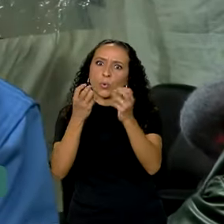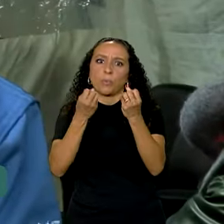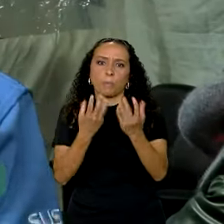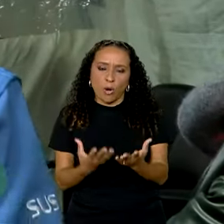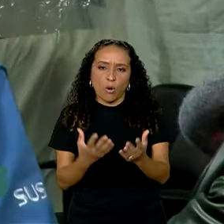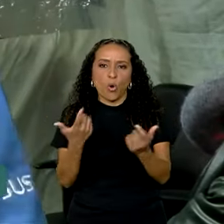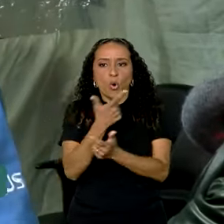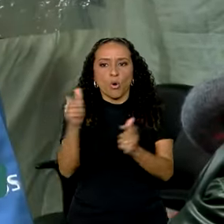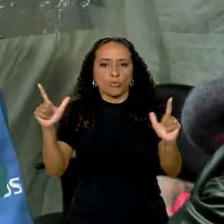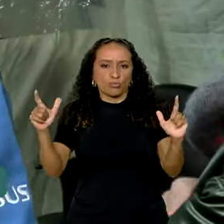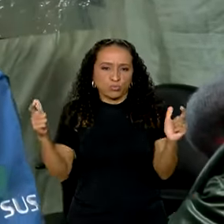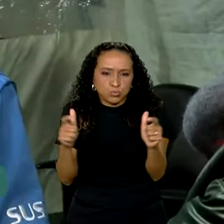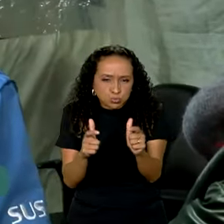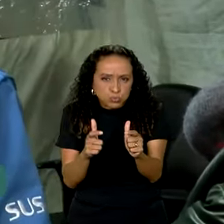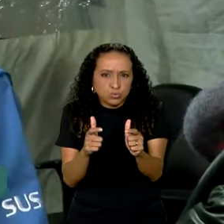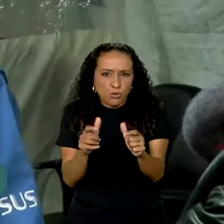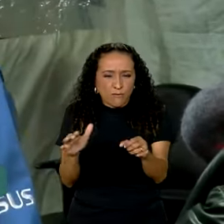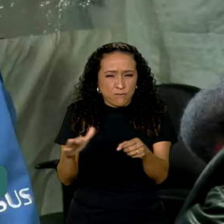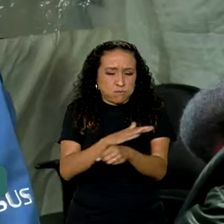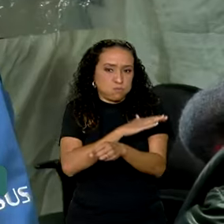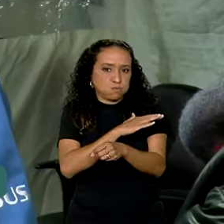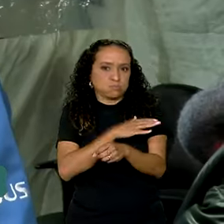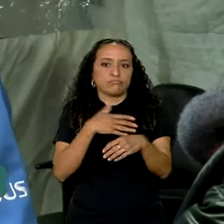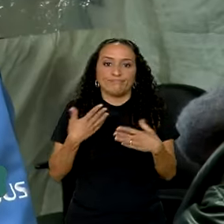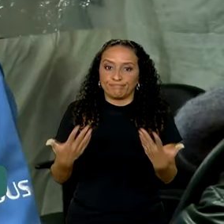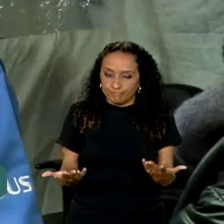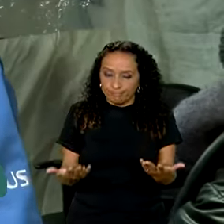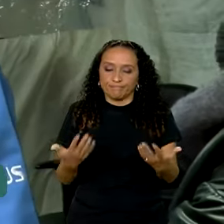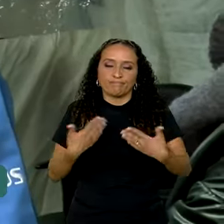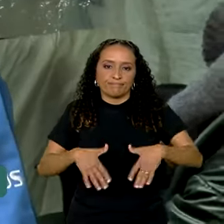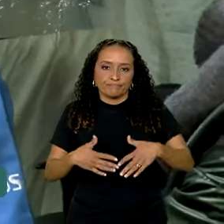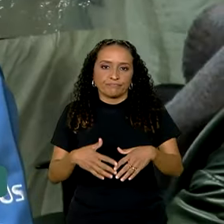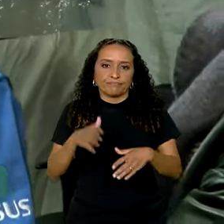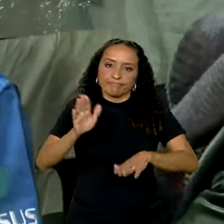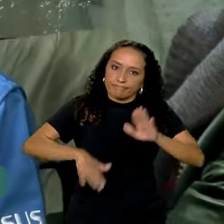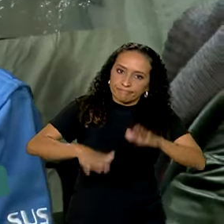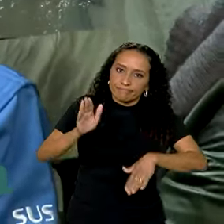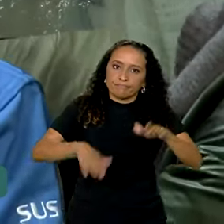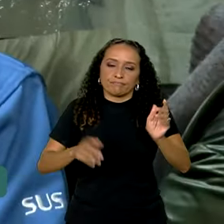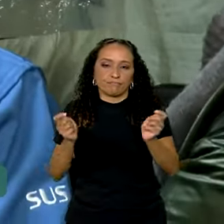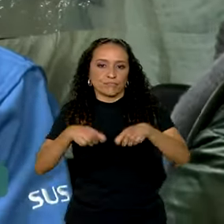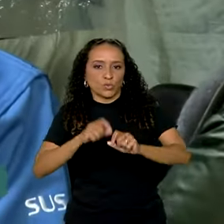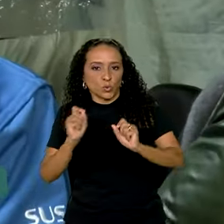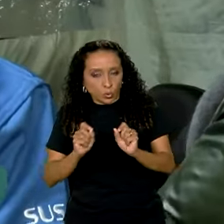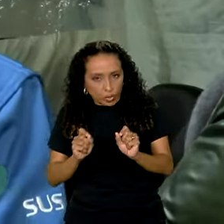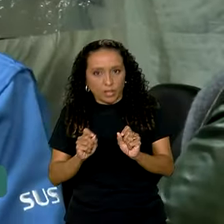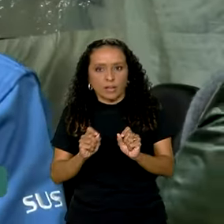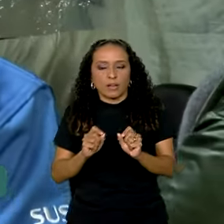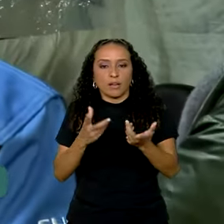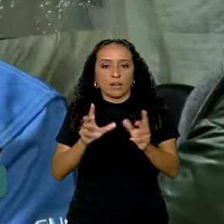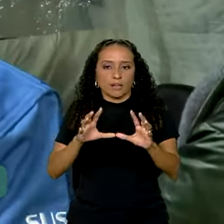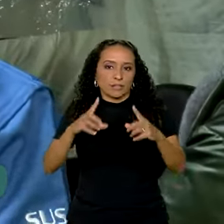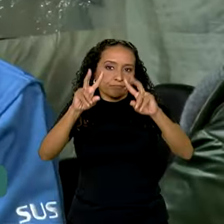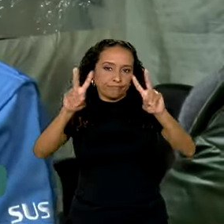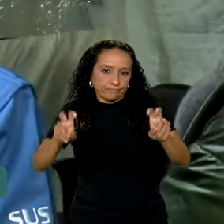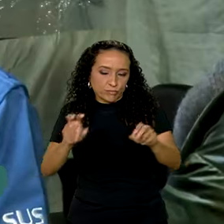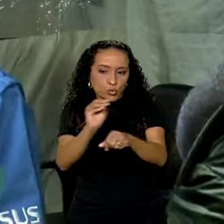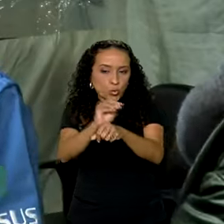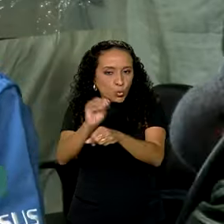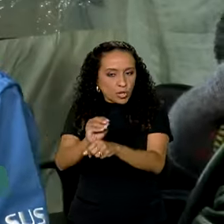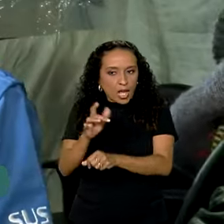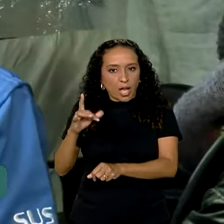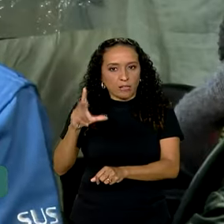outros menores, mais fechados. Então, na medida do possível, essa questão do